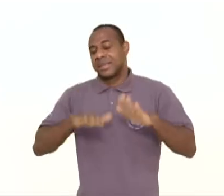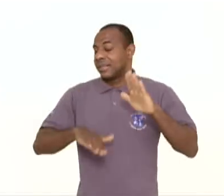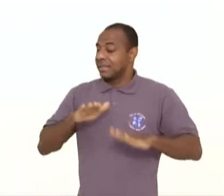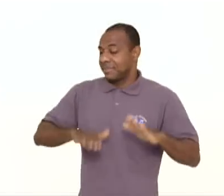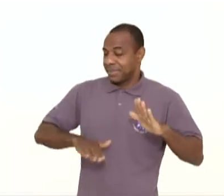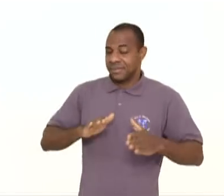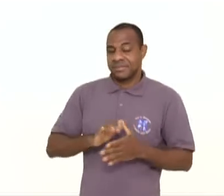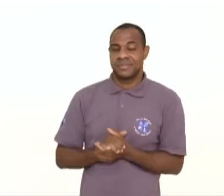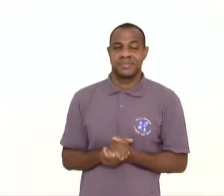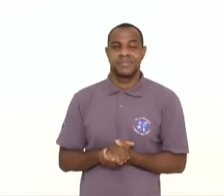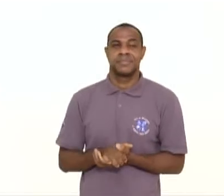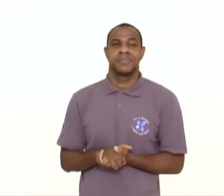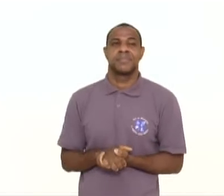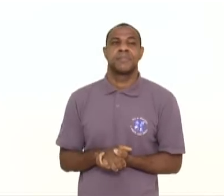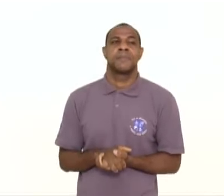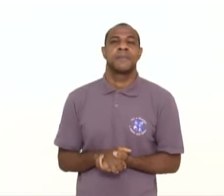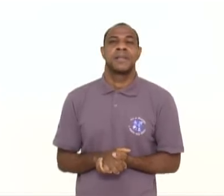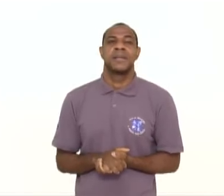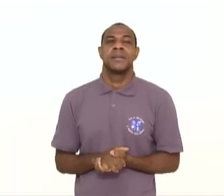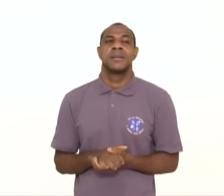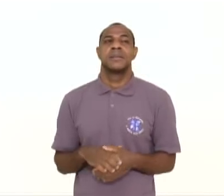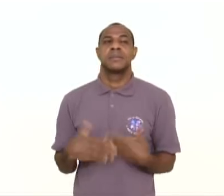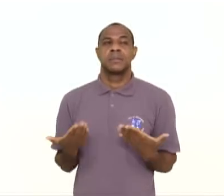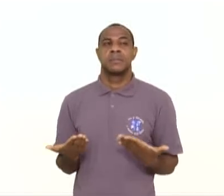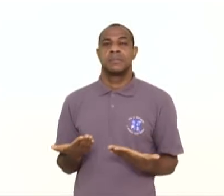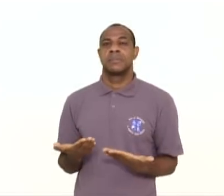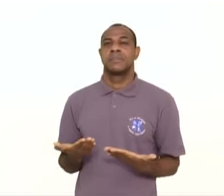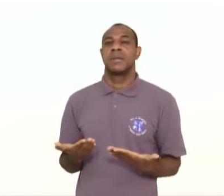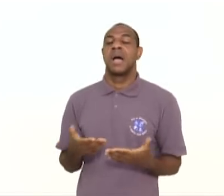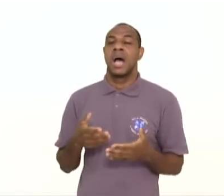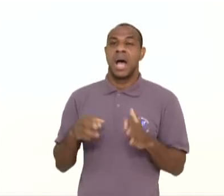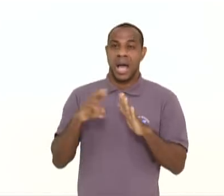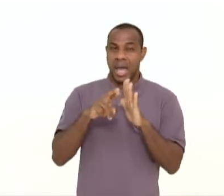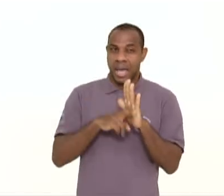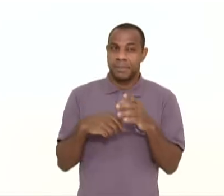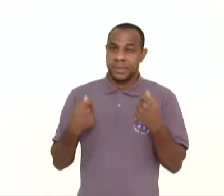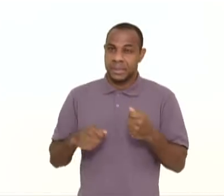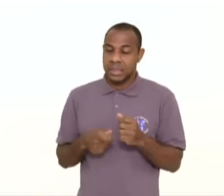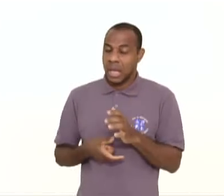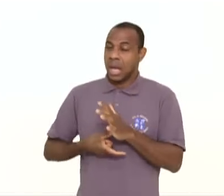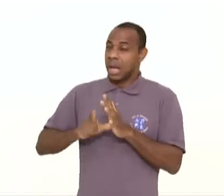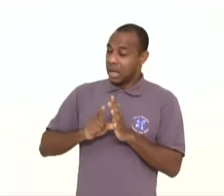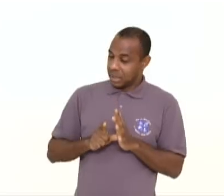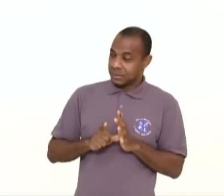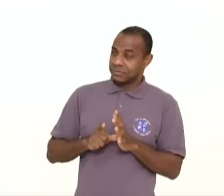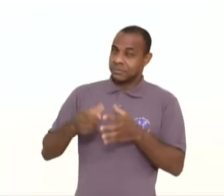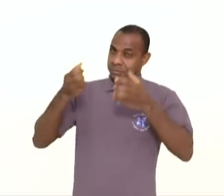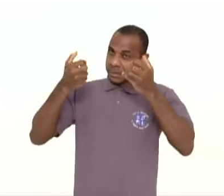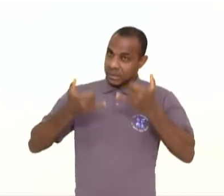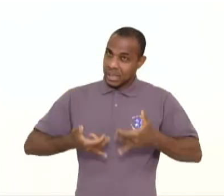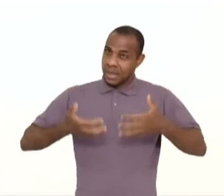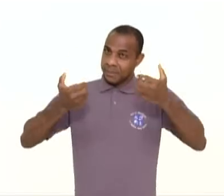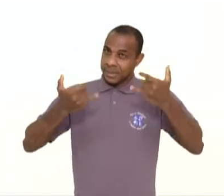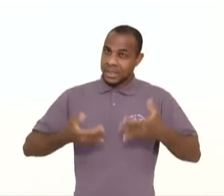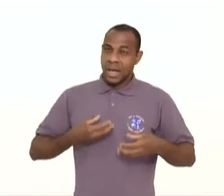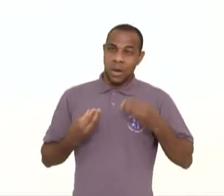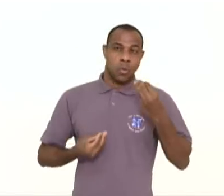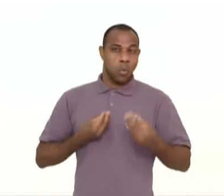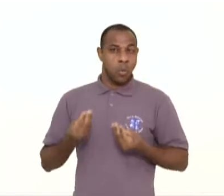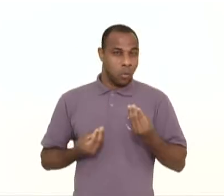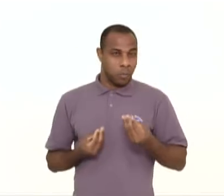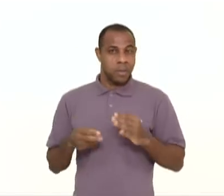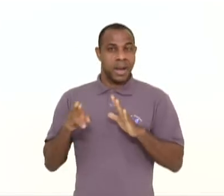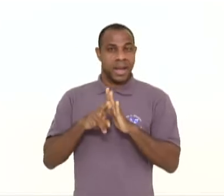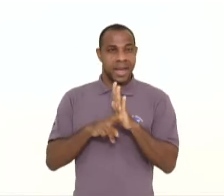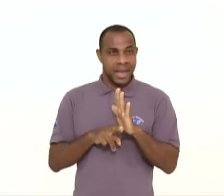são várias situações que podem ser exploradas. Aí as regras devem ser acordadas antes da atividade, então nunca devo acordar regras